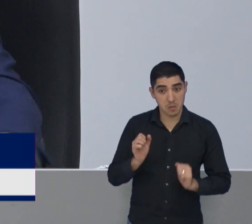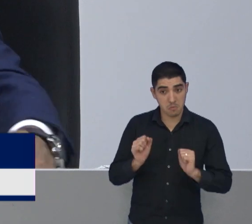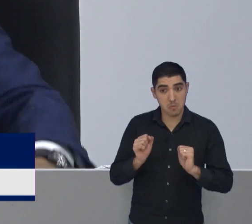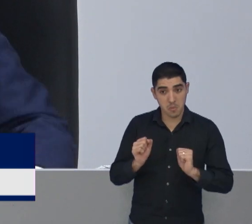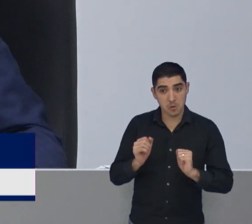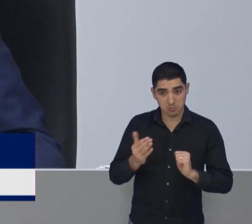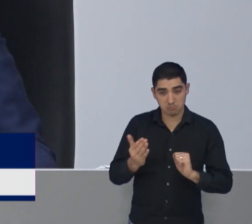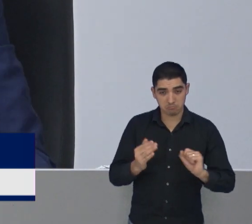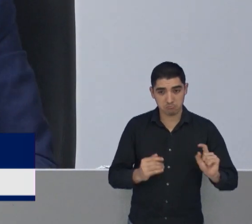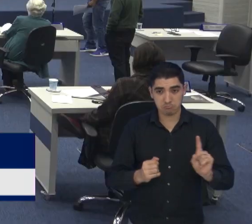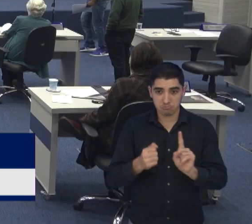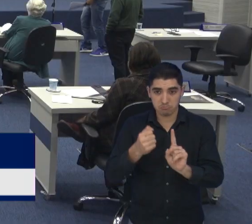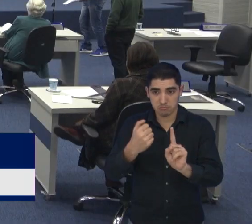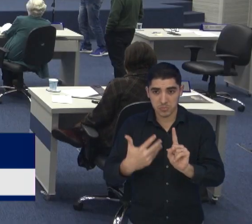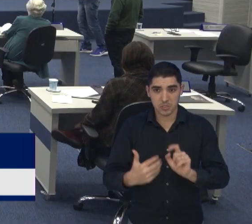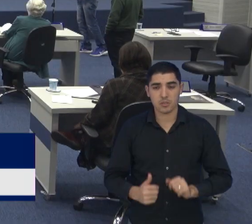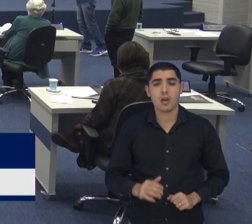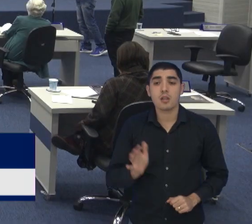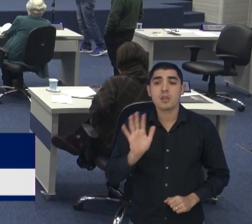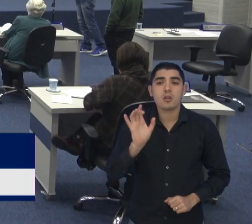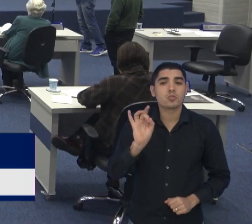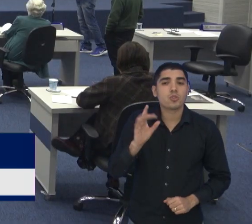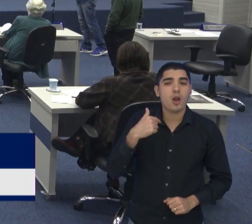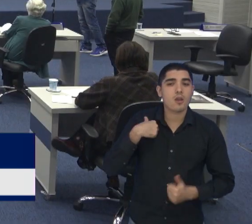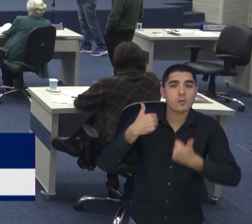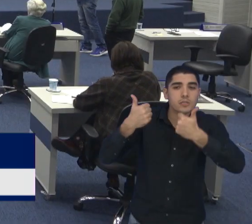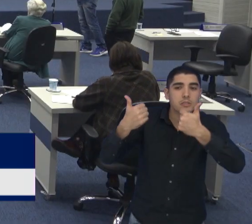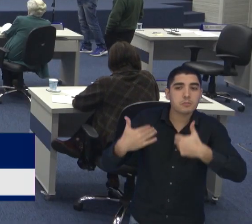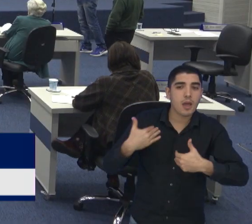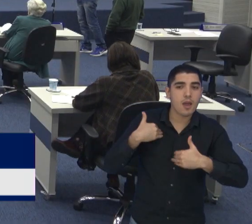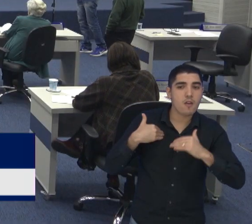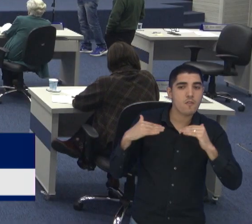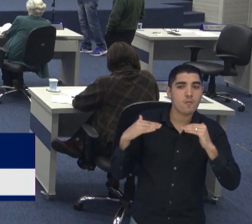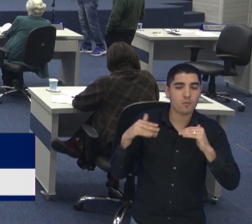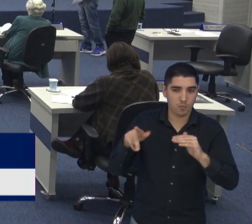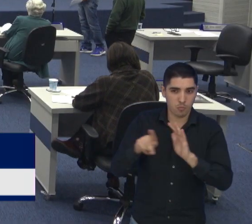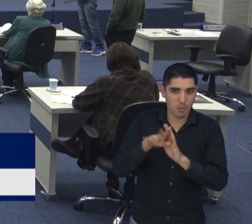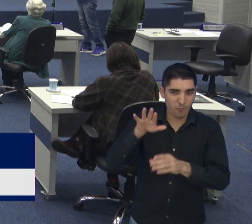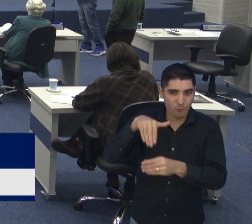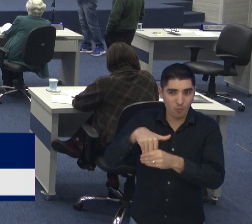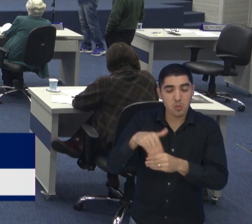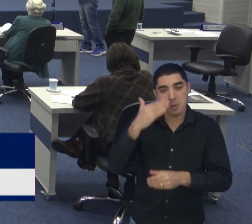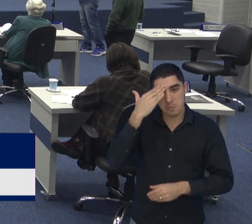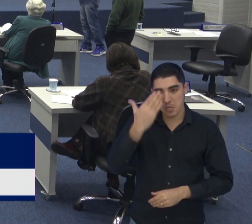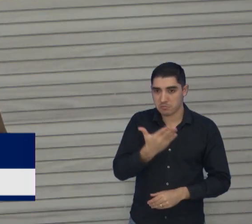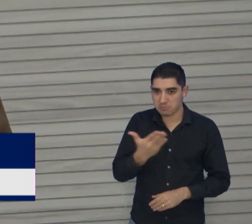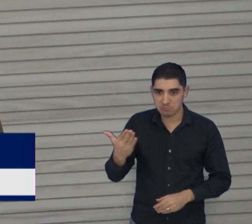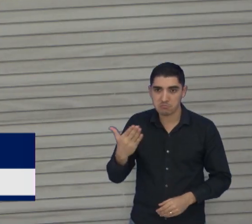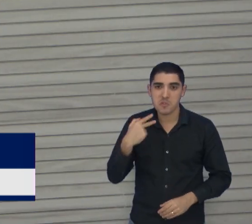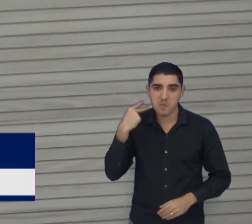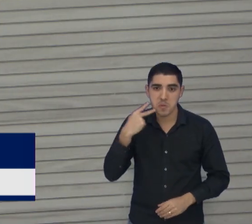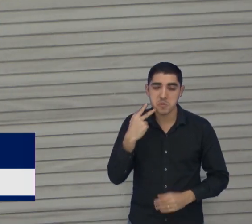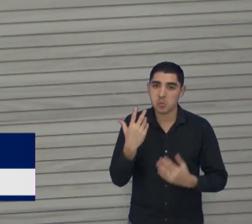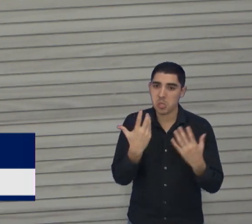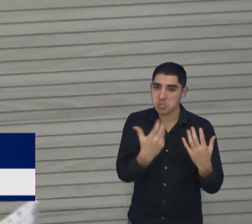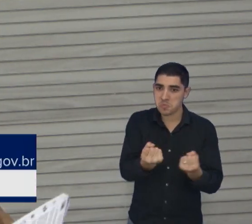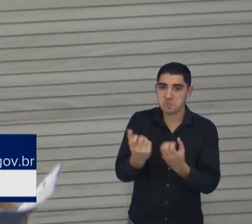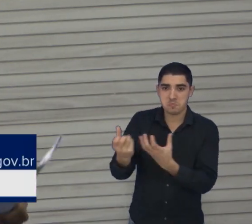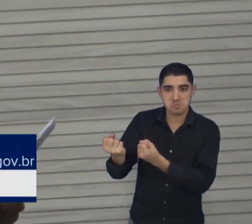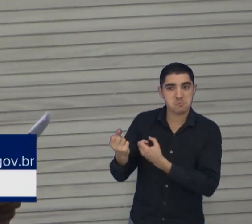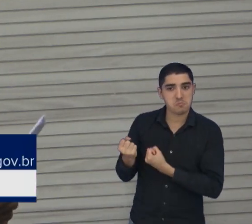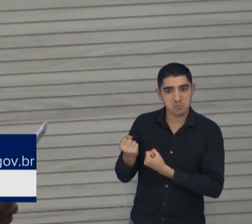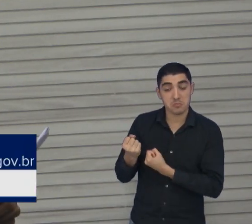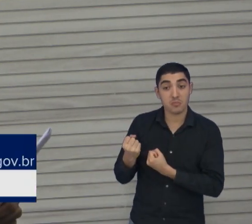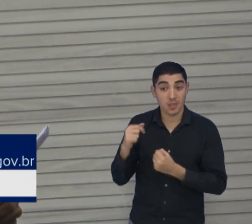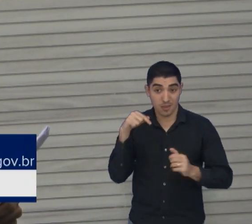no... Não, só justificativo de voto, meu presidente. Obrigado aí os nobres pares, né, por votar por unanimidade. É